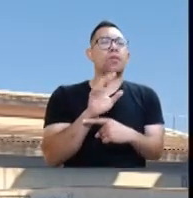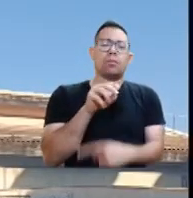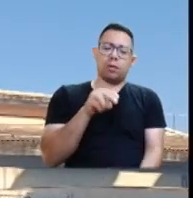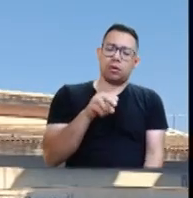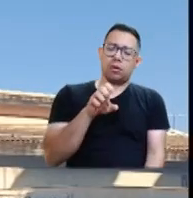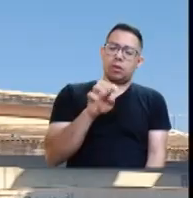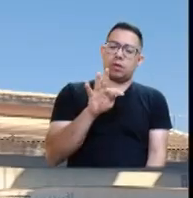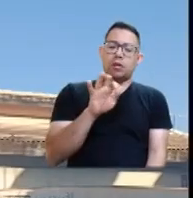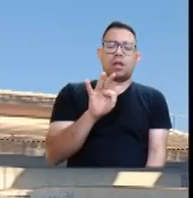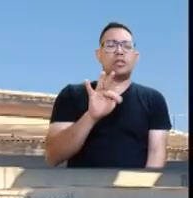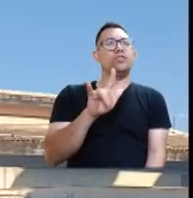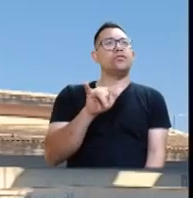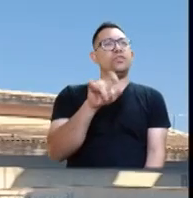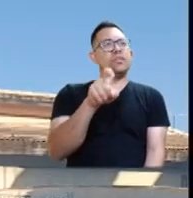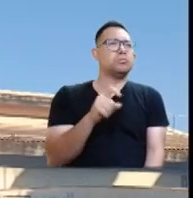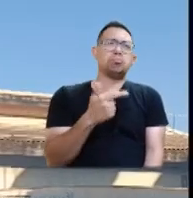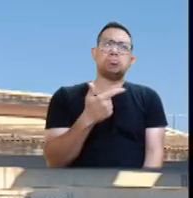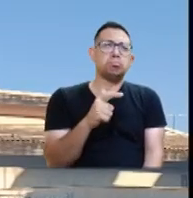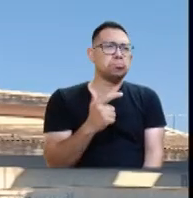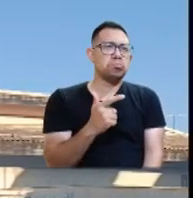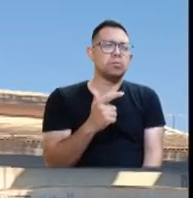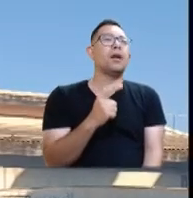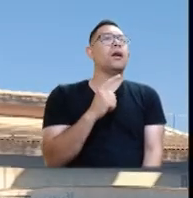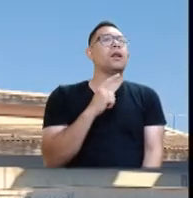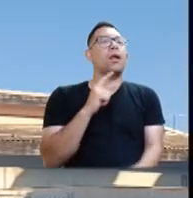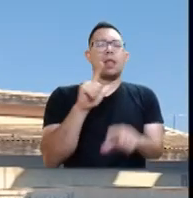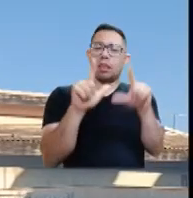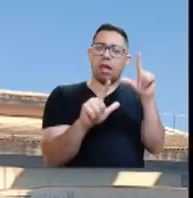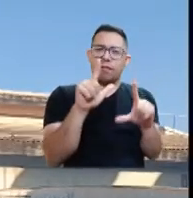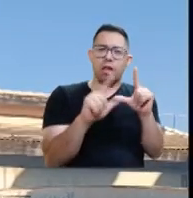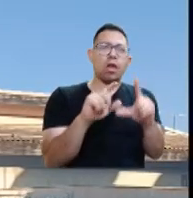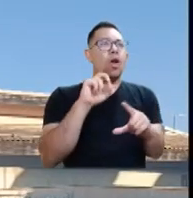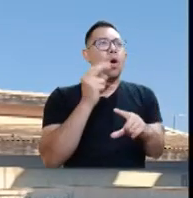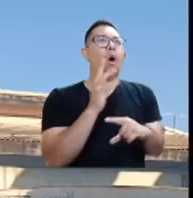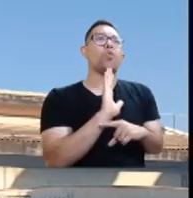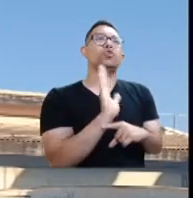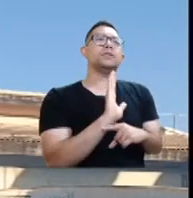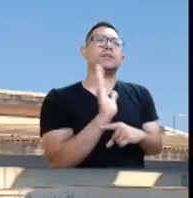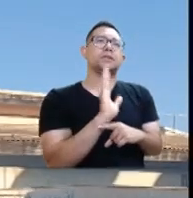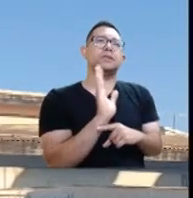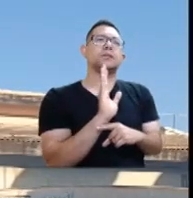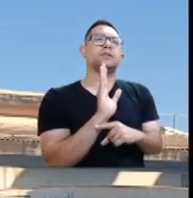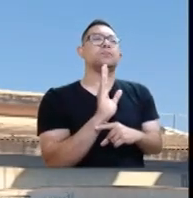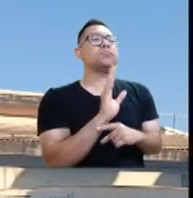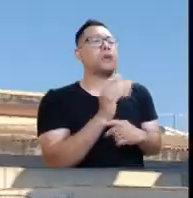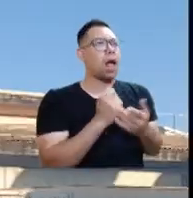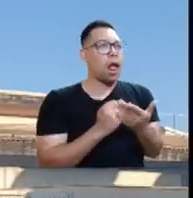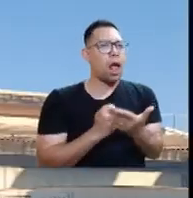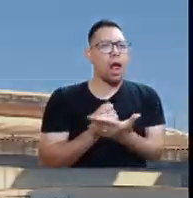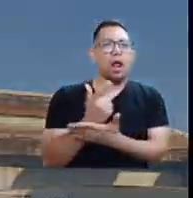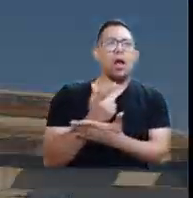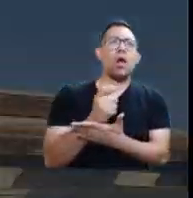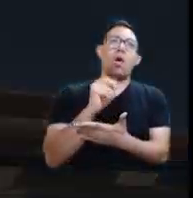cinema, pela televisão ou ir a uma videolocadora e alugar um